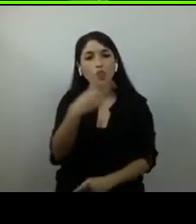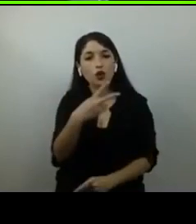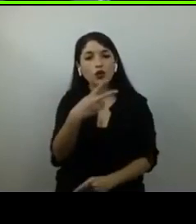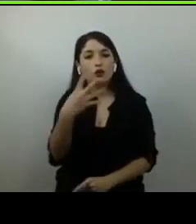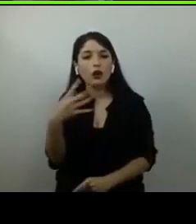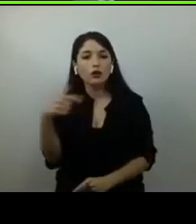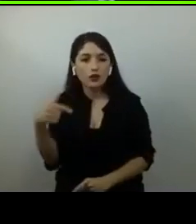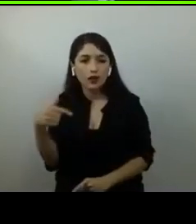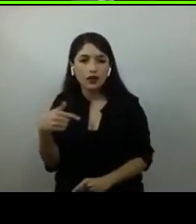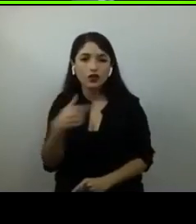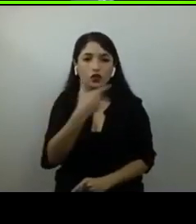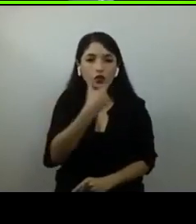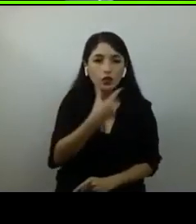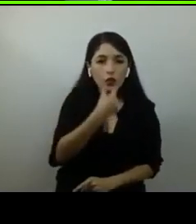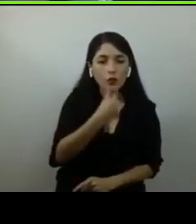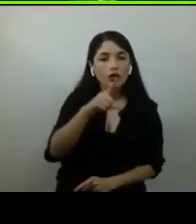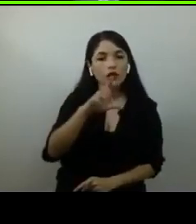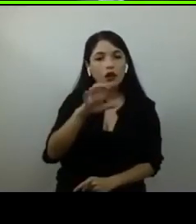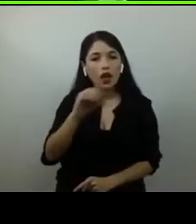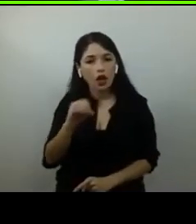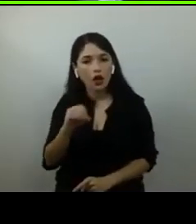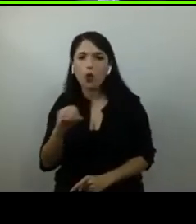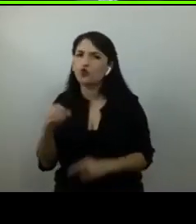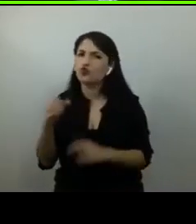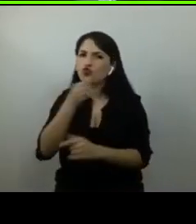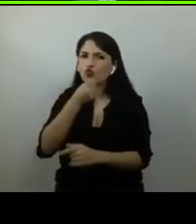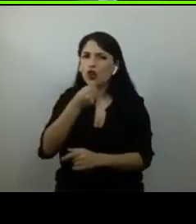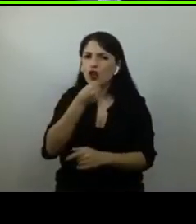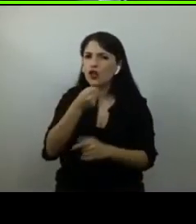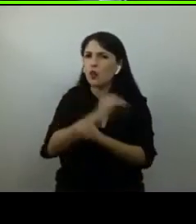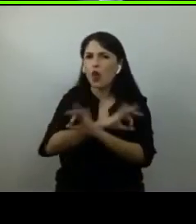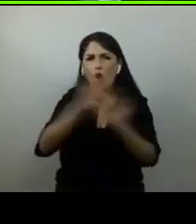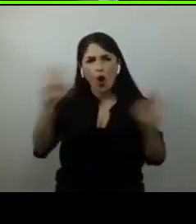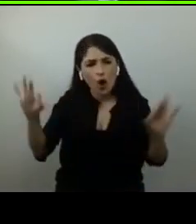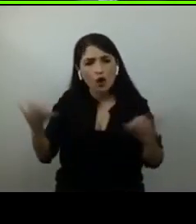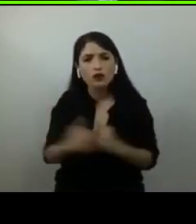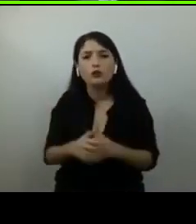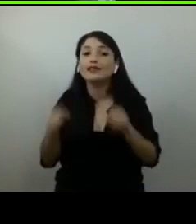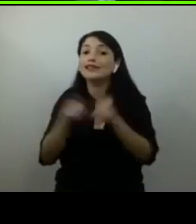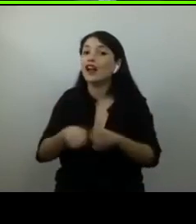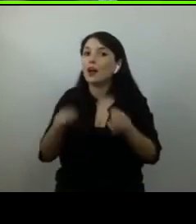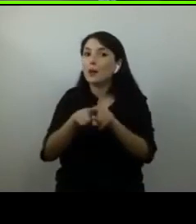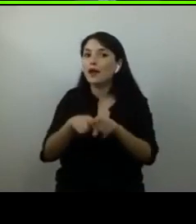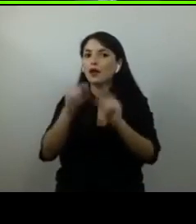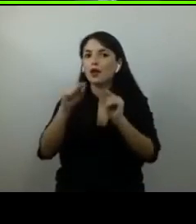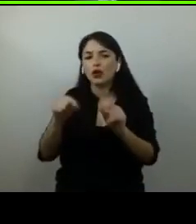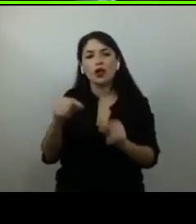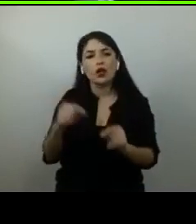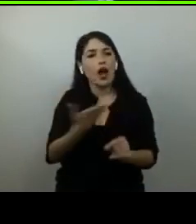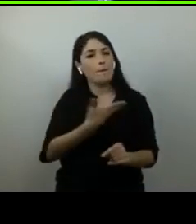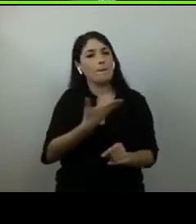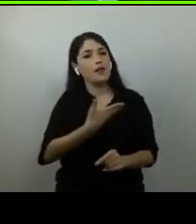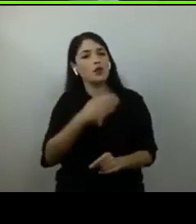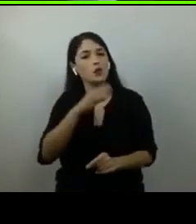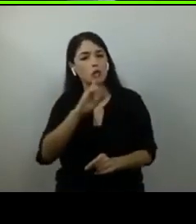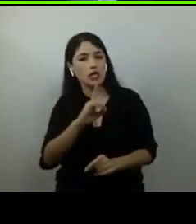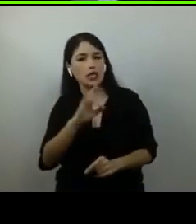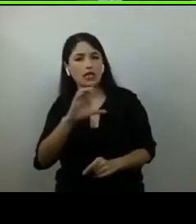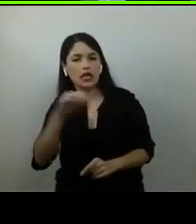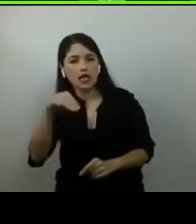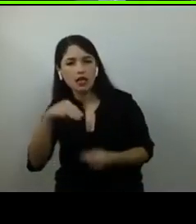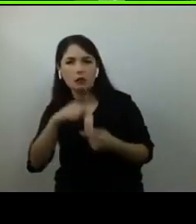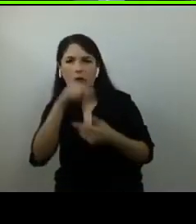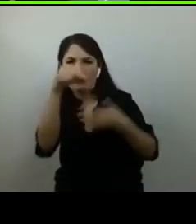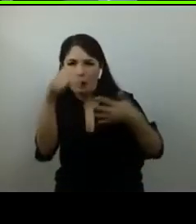Leonardo Atucci, que faz um jornalismo incrível, também ao Rovai, né, da revista Fórum, aos colegas do DCM, ao GGN e afins. Eu quero passar